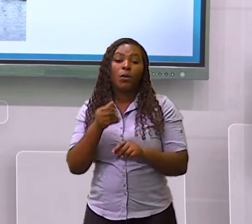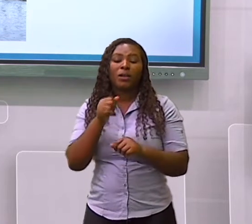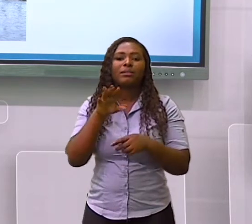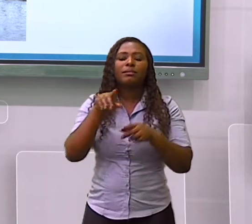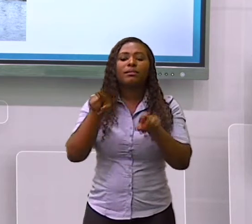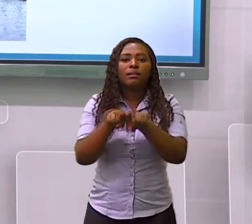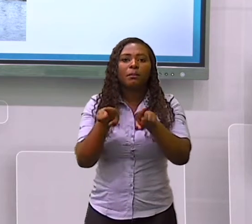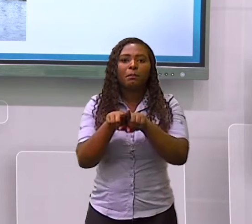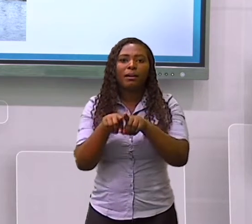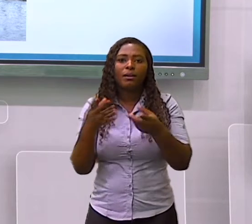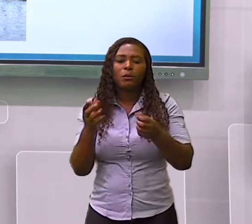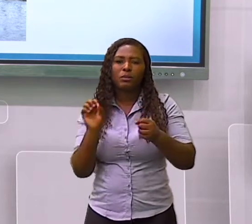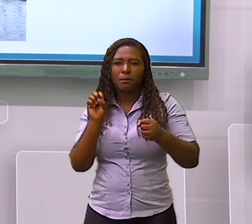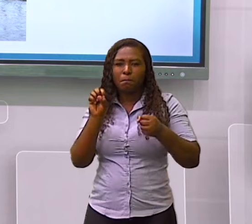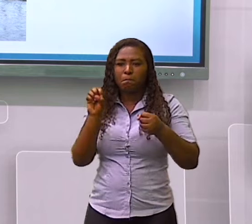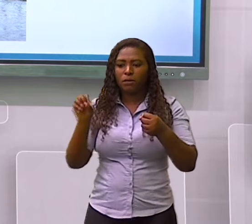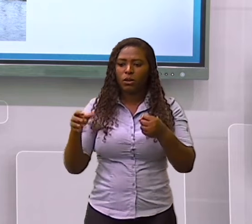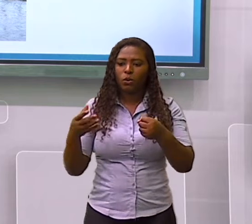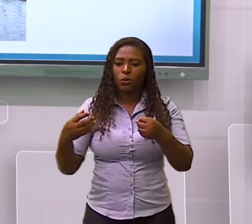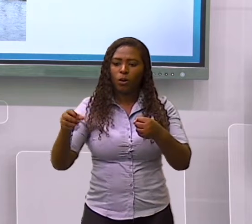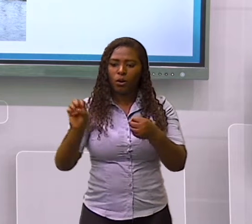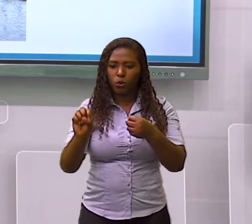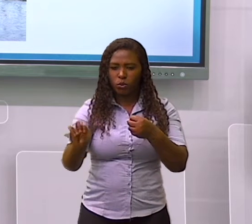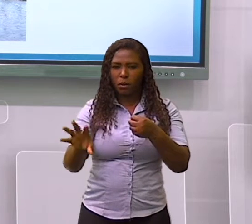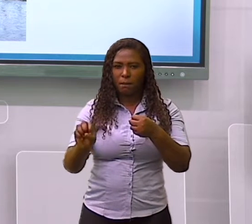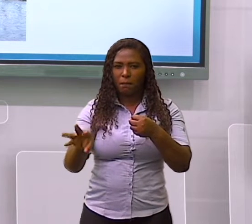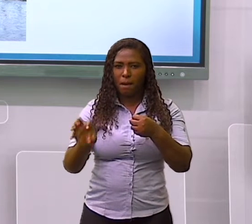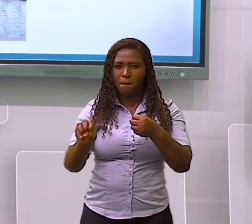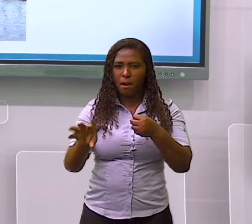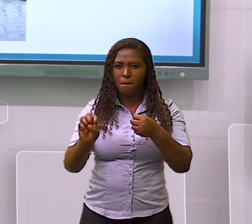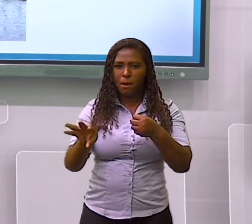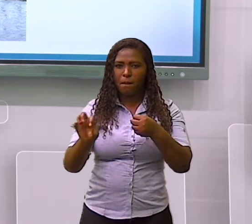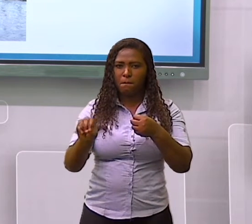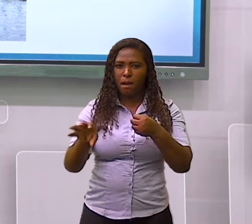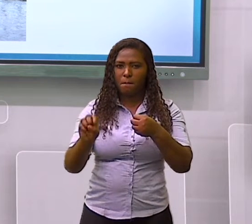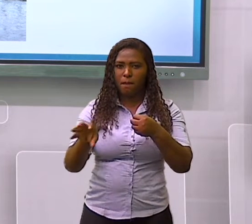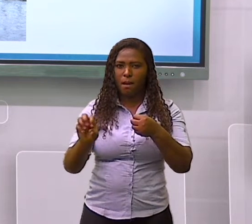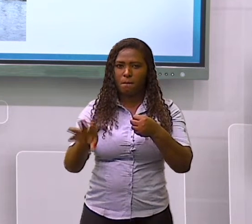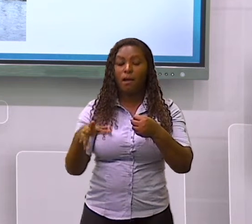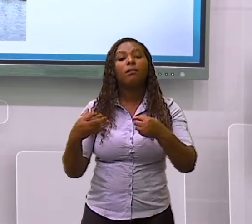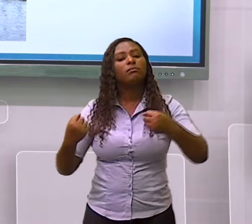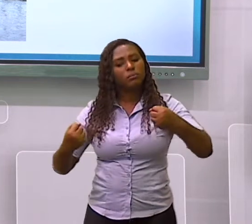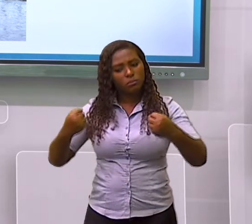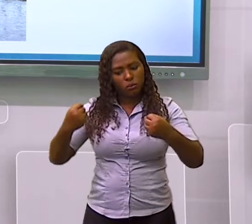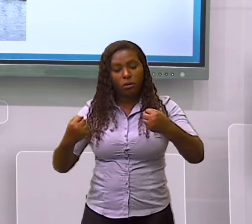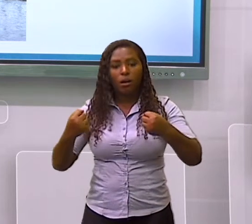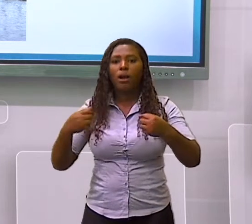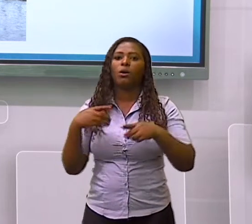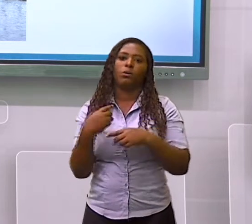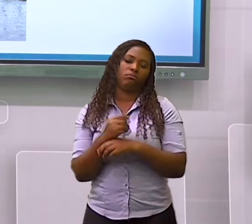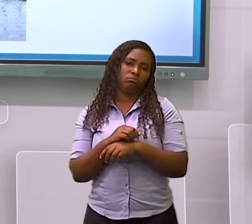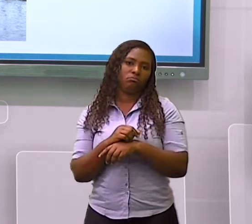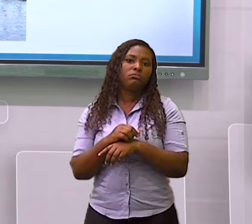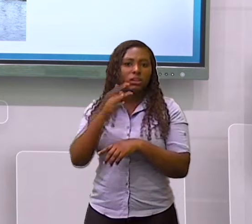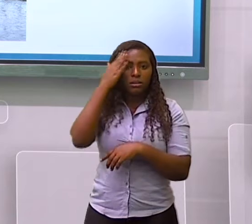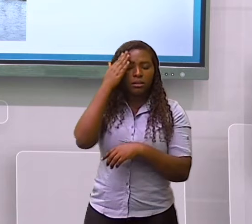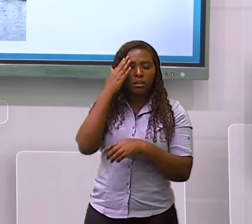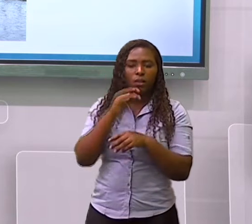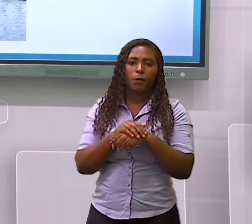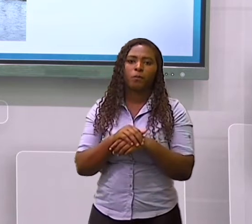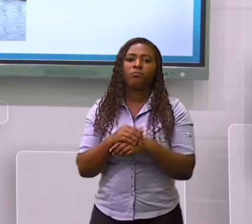em você. Se possível, né, se tiver acostamento na via, encoste o carro no